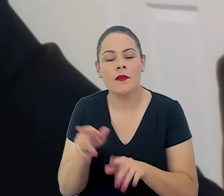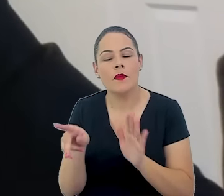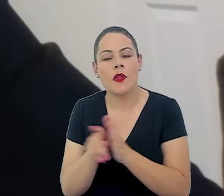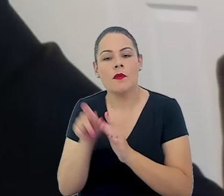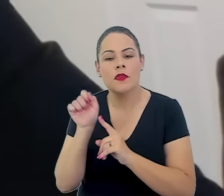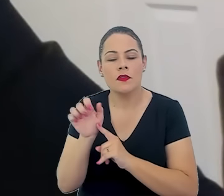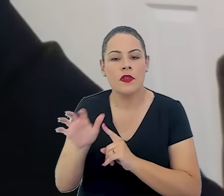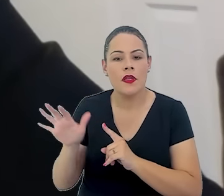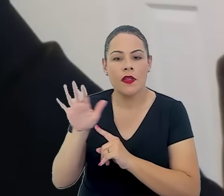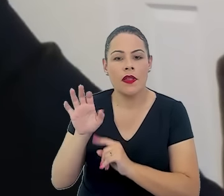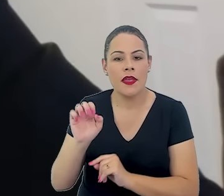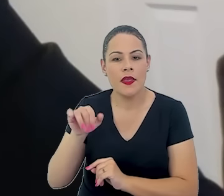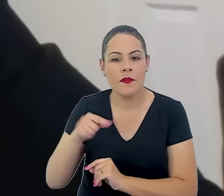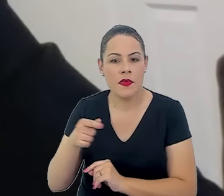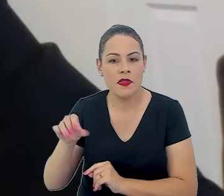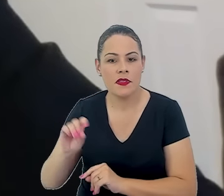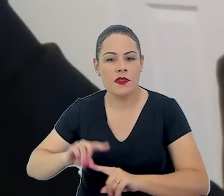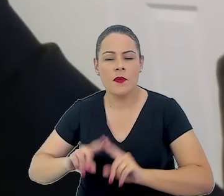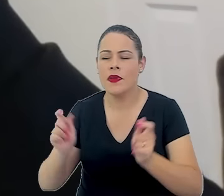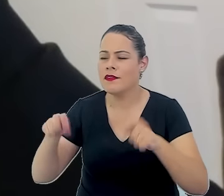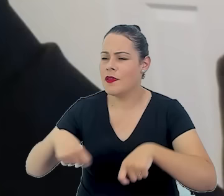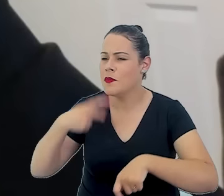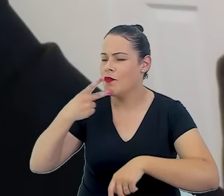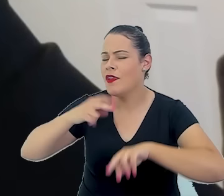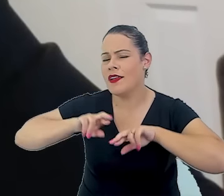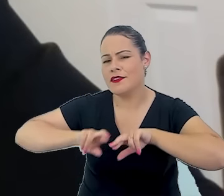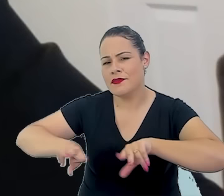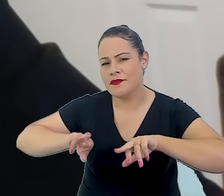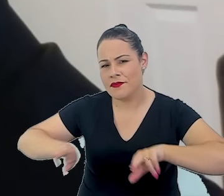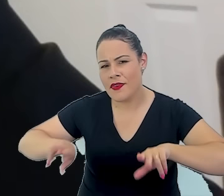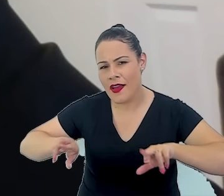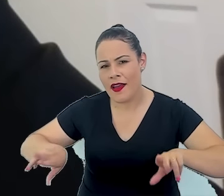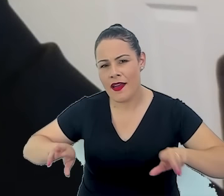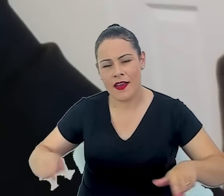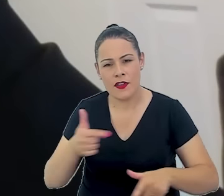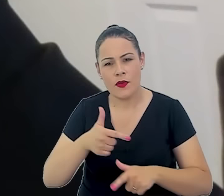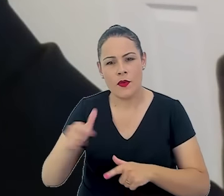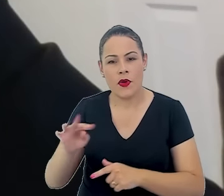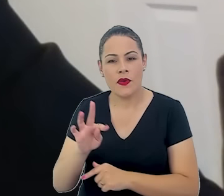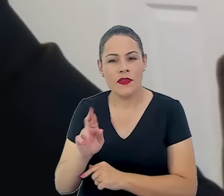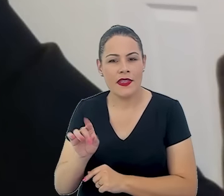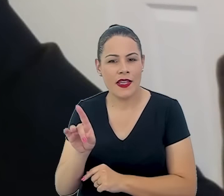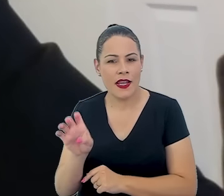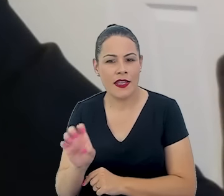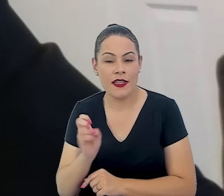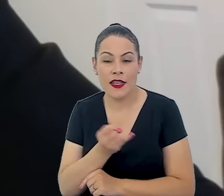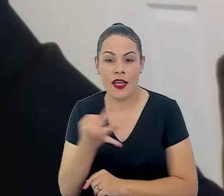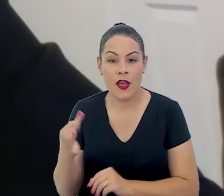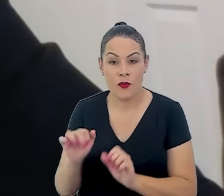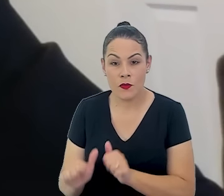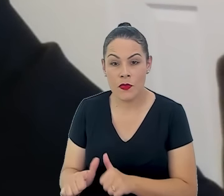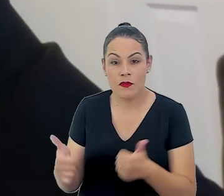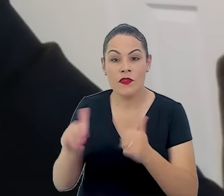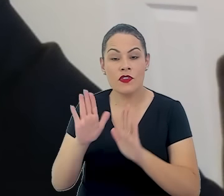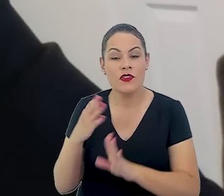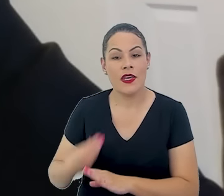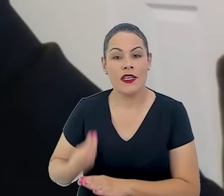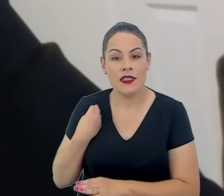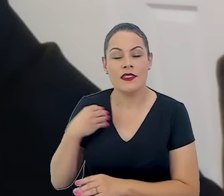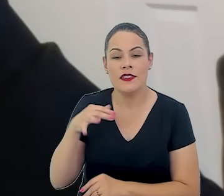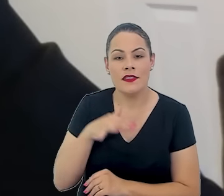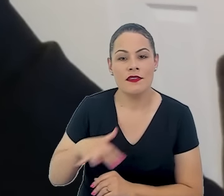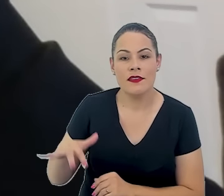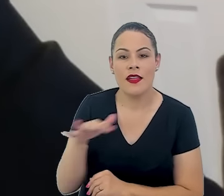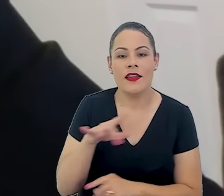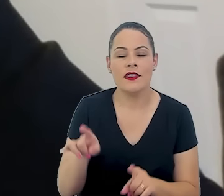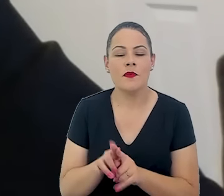daquela emissão. Nós poderíamos citar uma série de outros trade-offs ou benefícios que já existem no